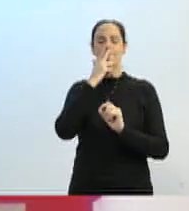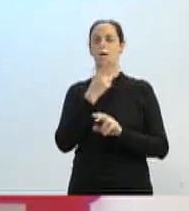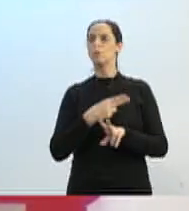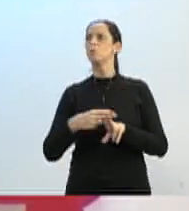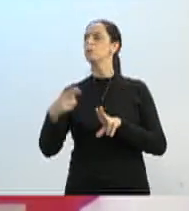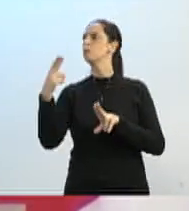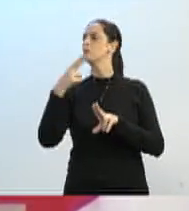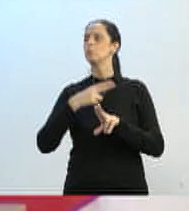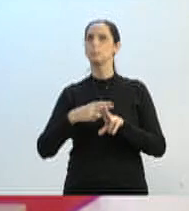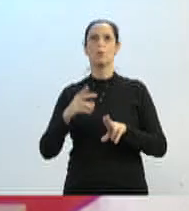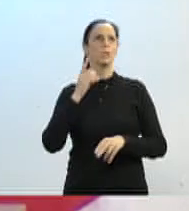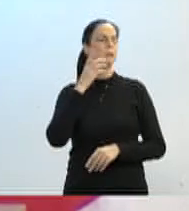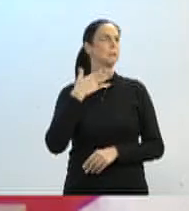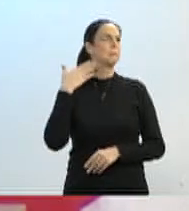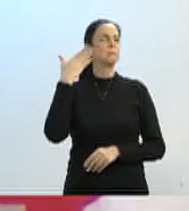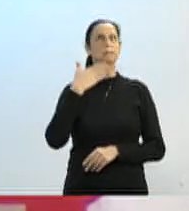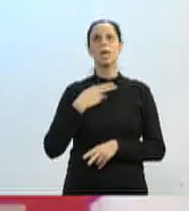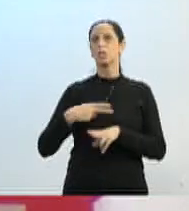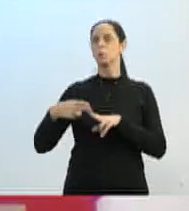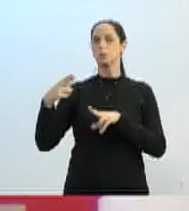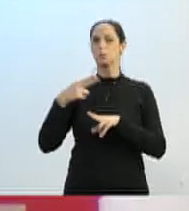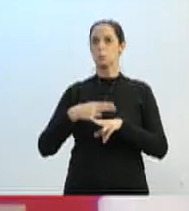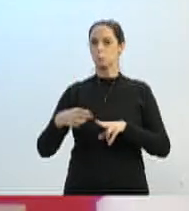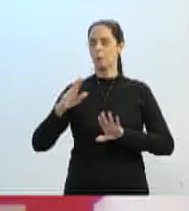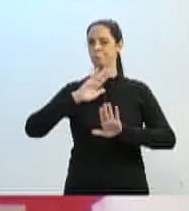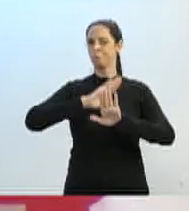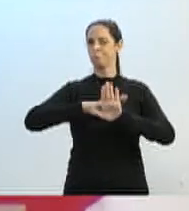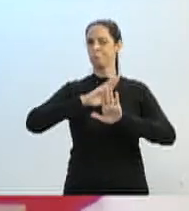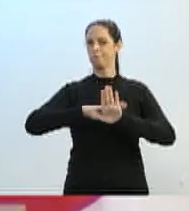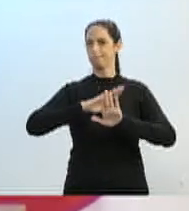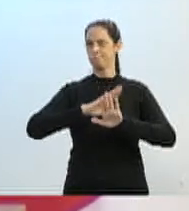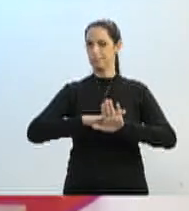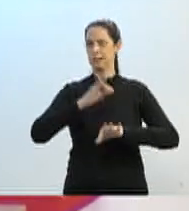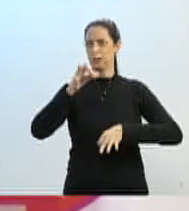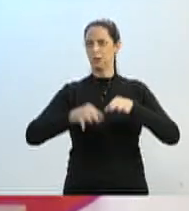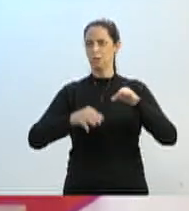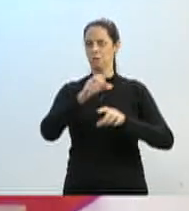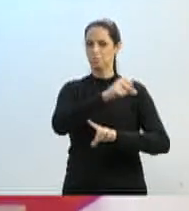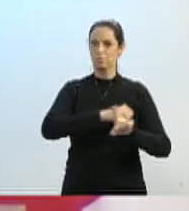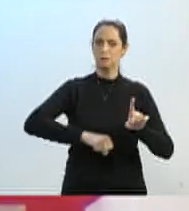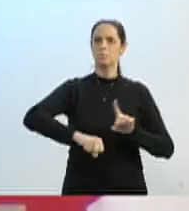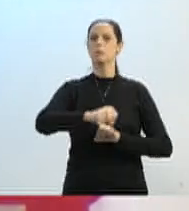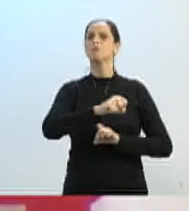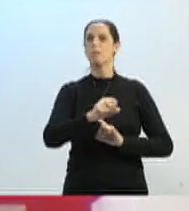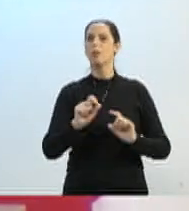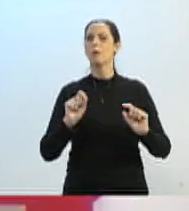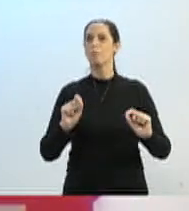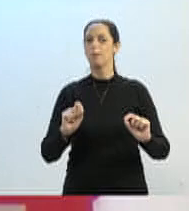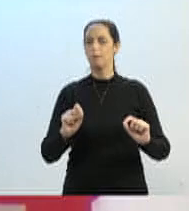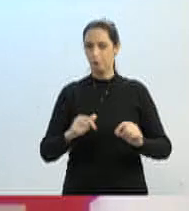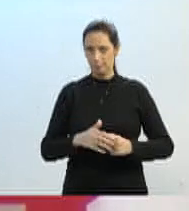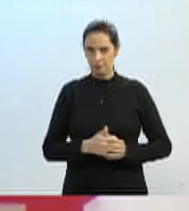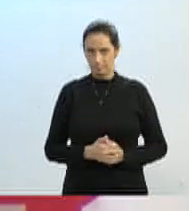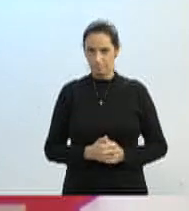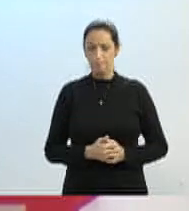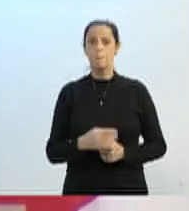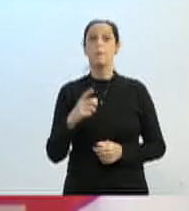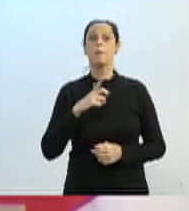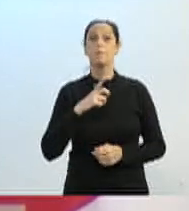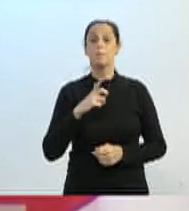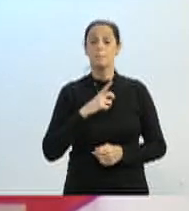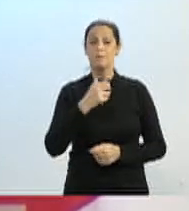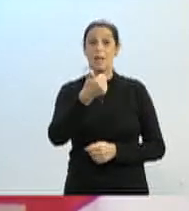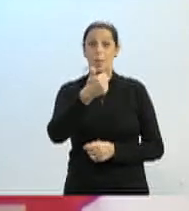de um discurso raso, travestido de justiça social, é o fato de termos 11